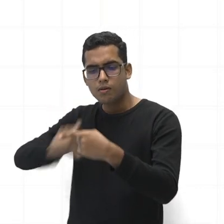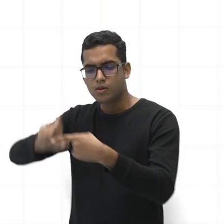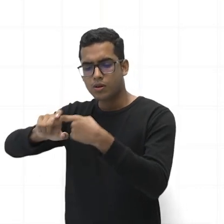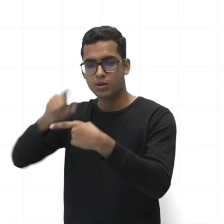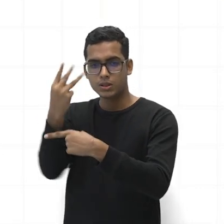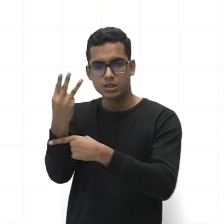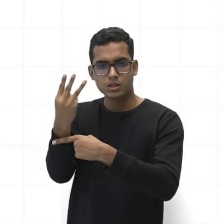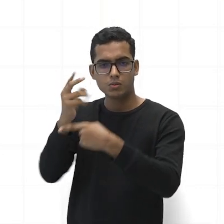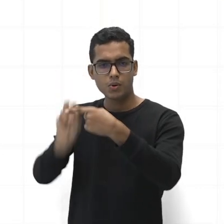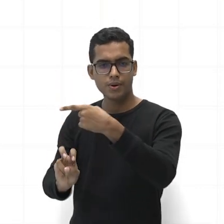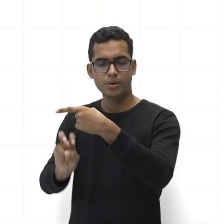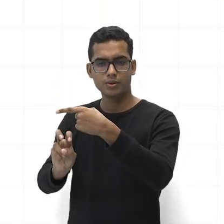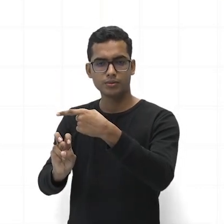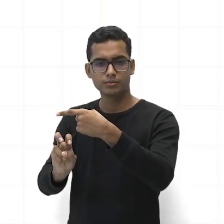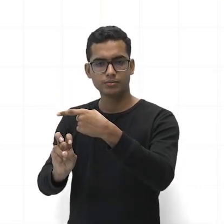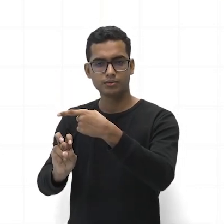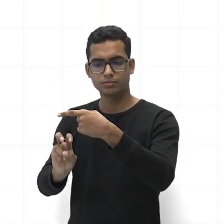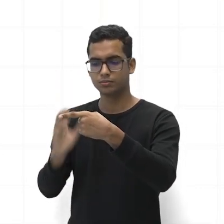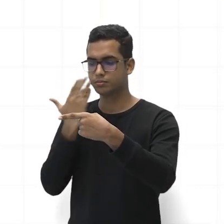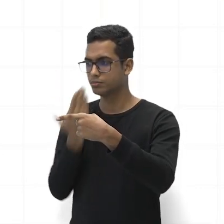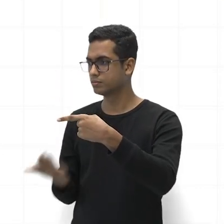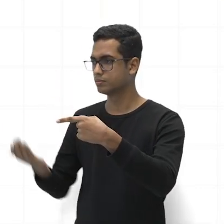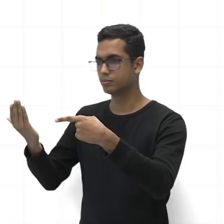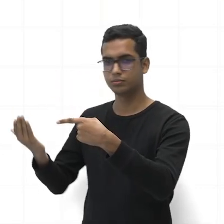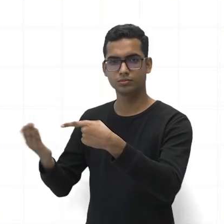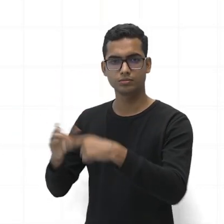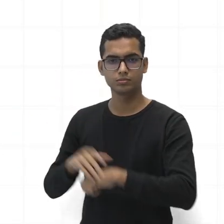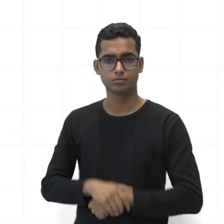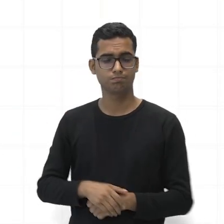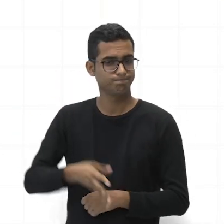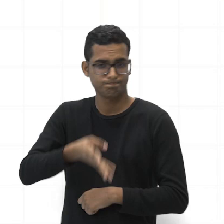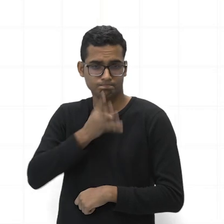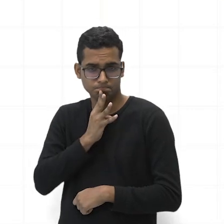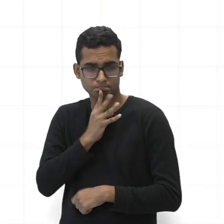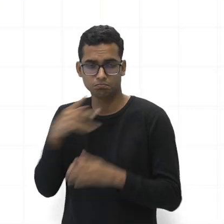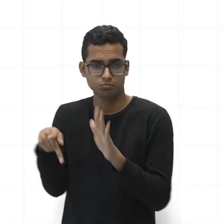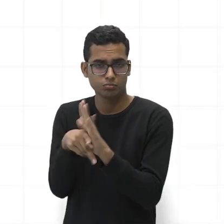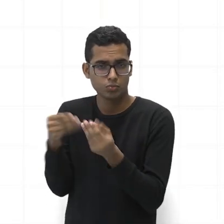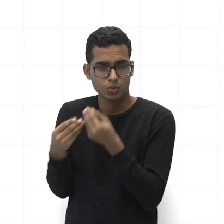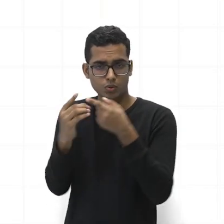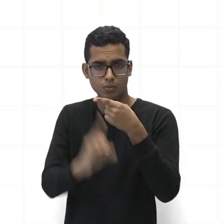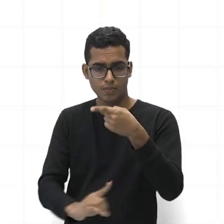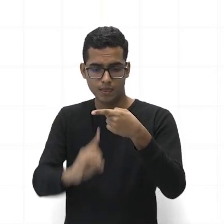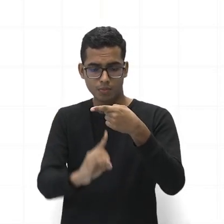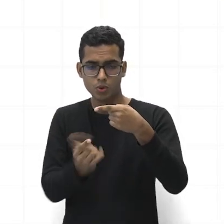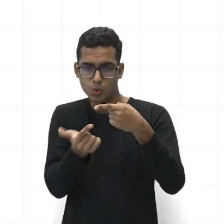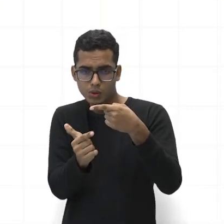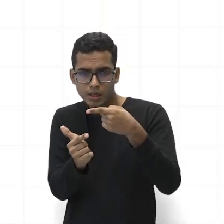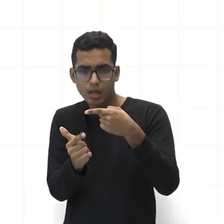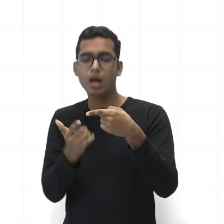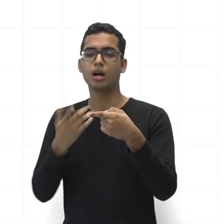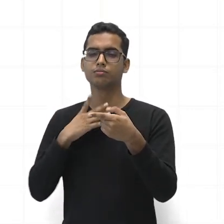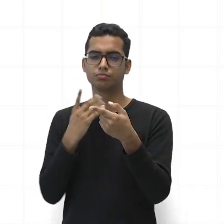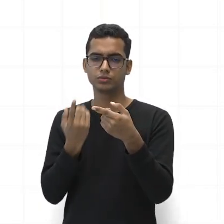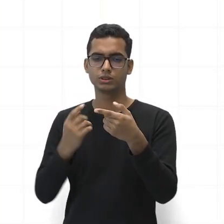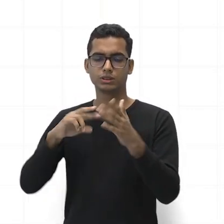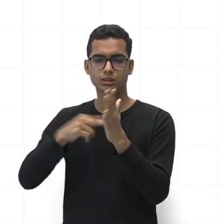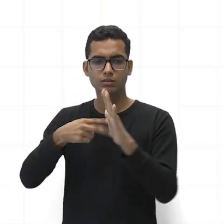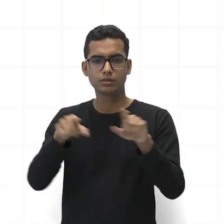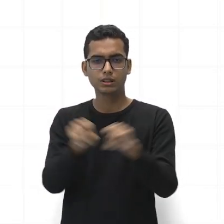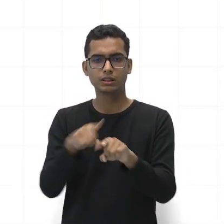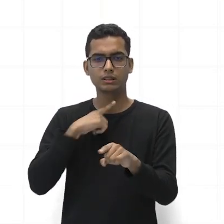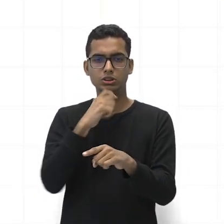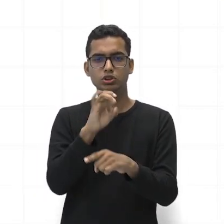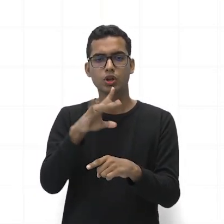que o professor falou para você, ó, quando não aparece o denominador, é porque aqui embaixo tem o número 1, tá bom? Então, lembre bem